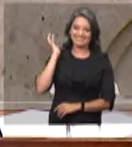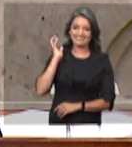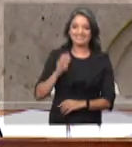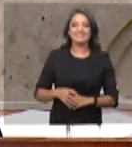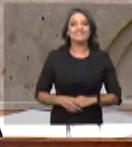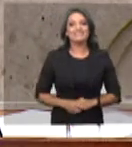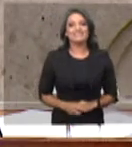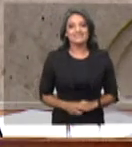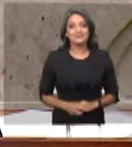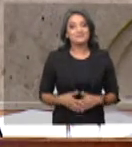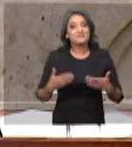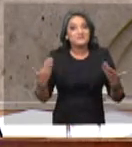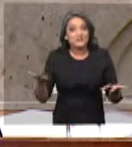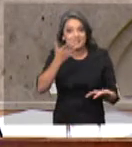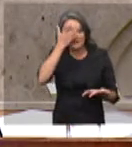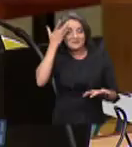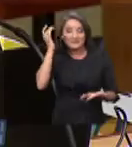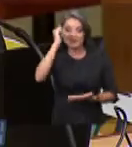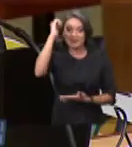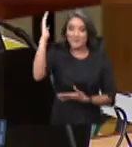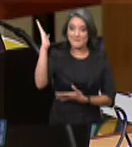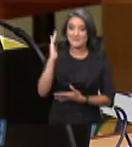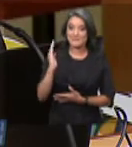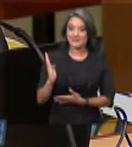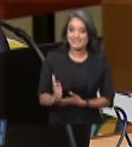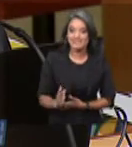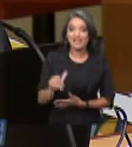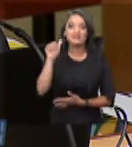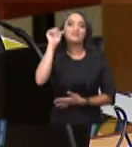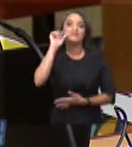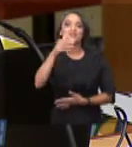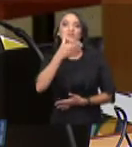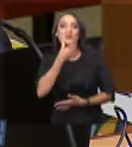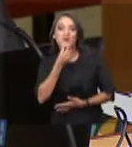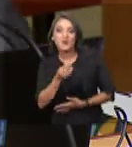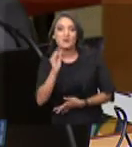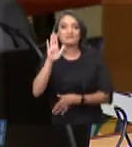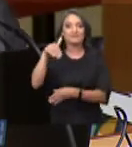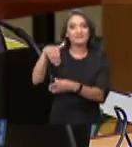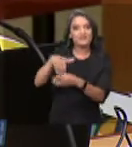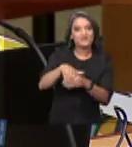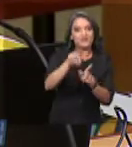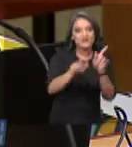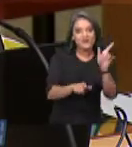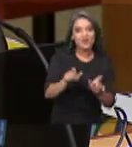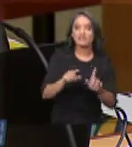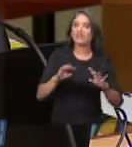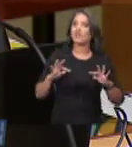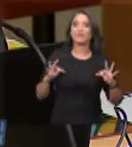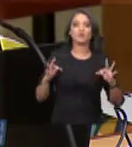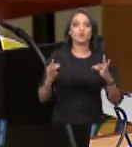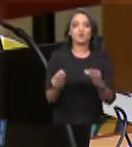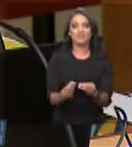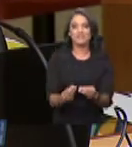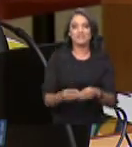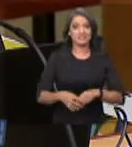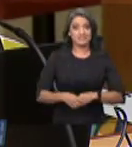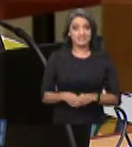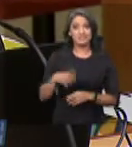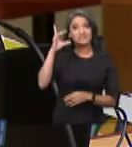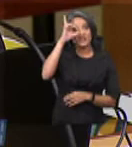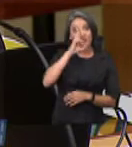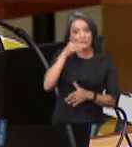então brasileiros brasileiros os eleitores as eleitoras todos domingo